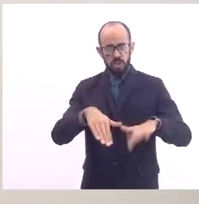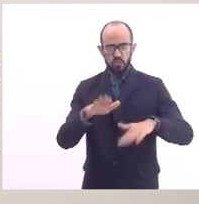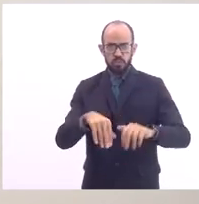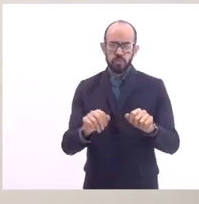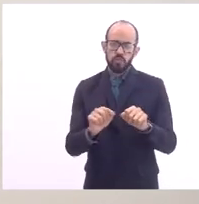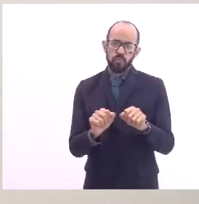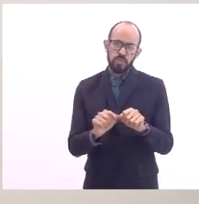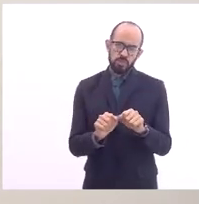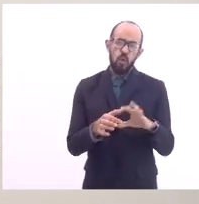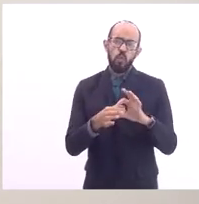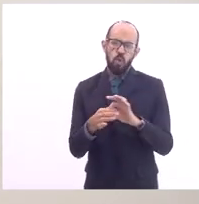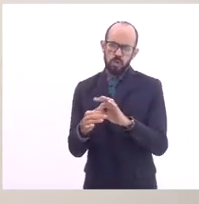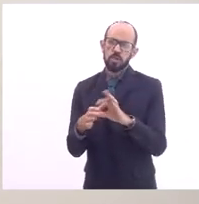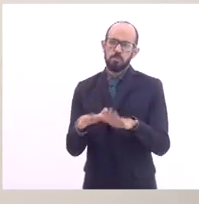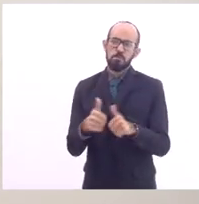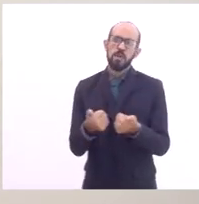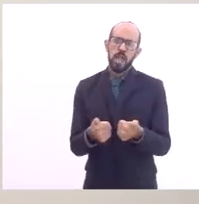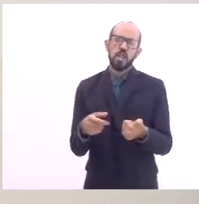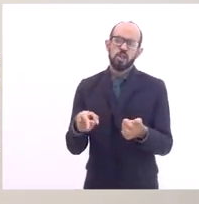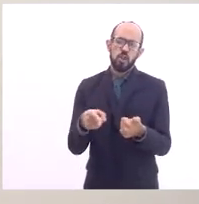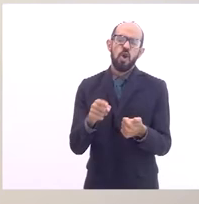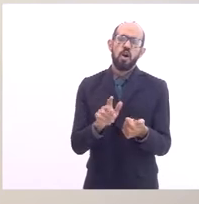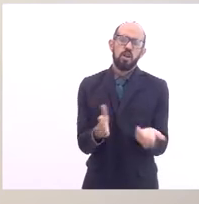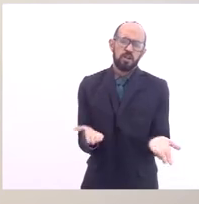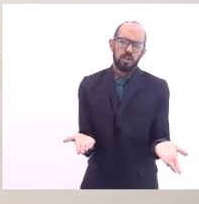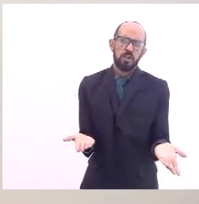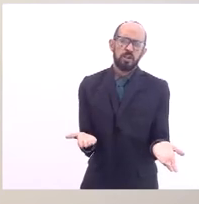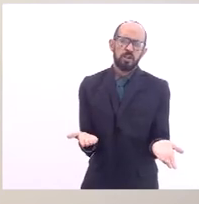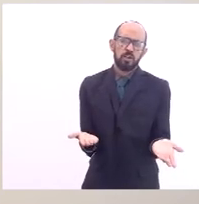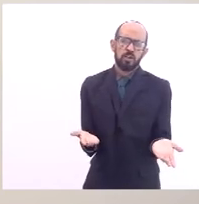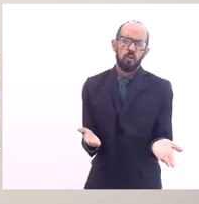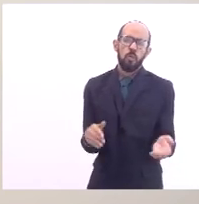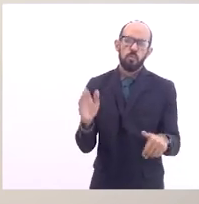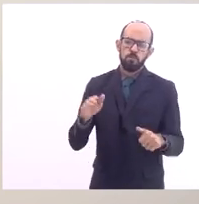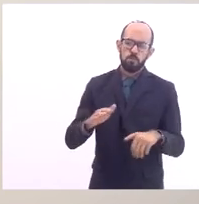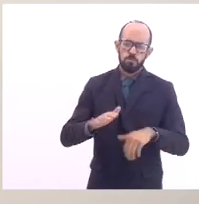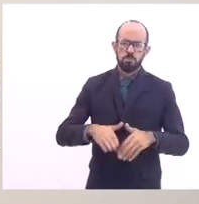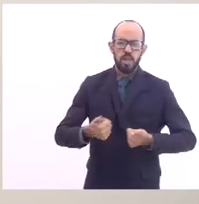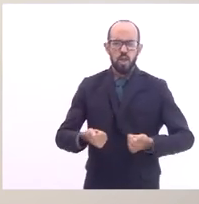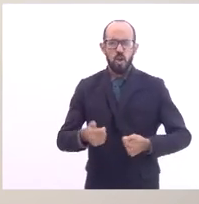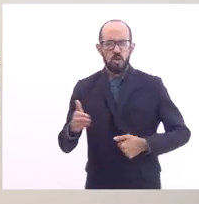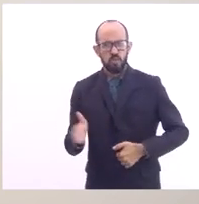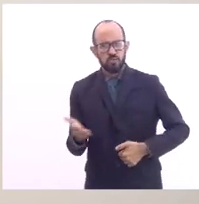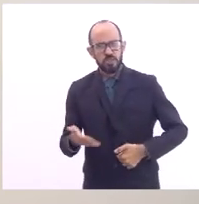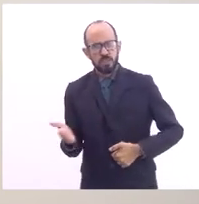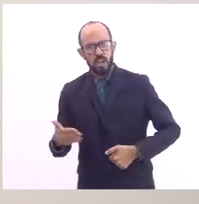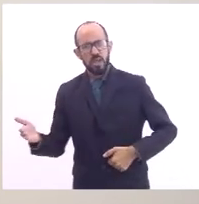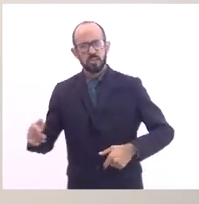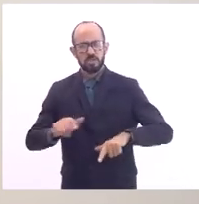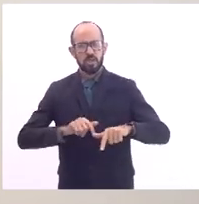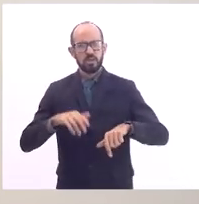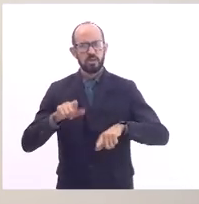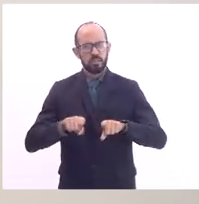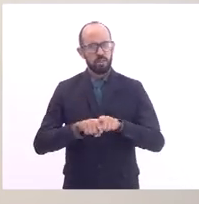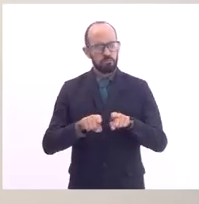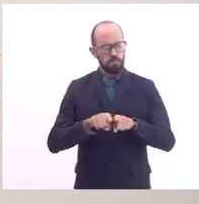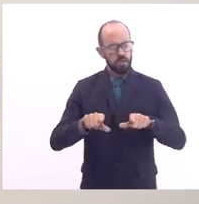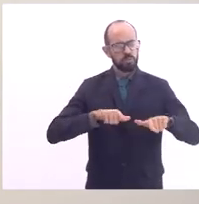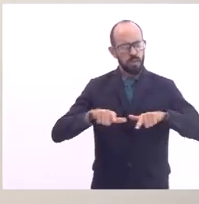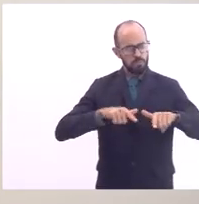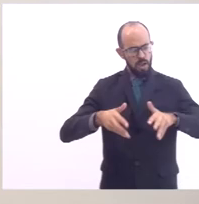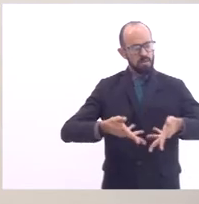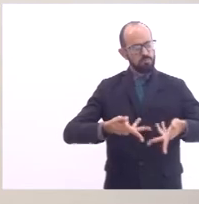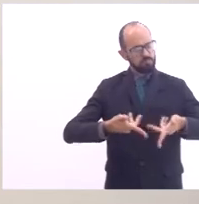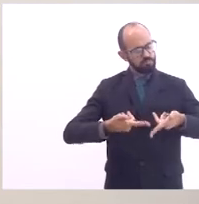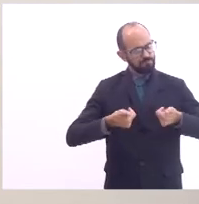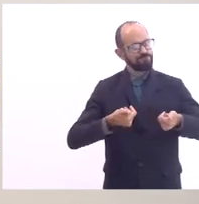pintarmos um quadro mais eficiente, de melhor prestação de serviço, numa moldura mais bonita